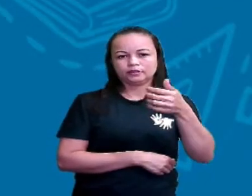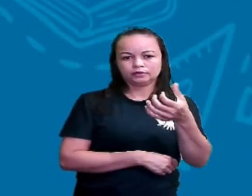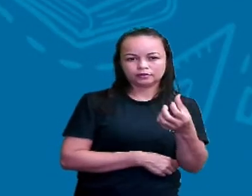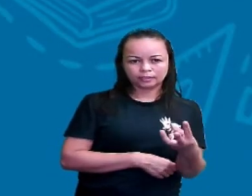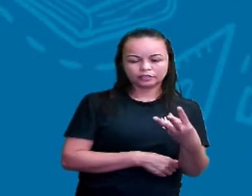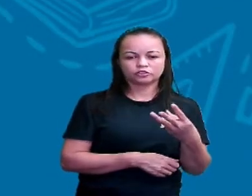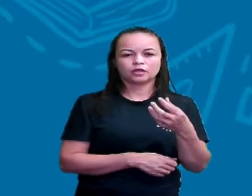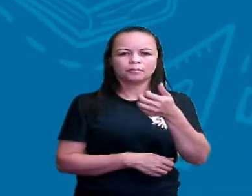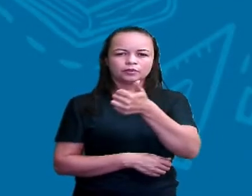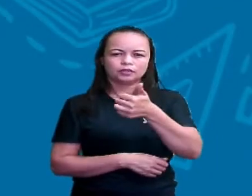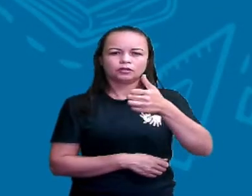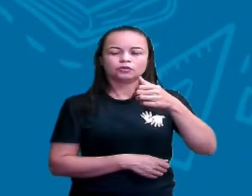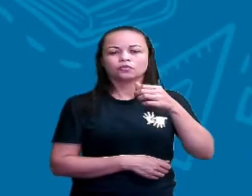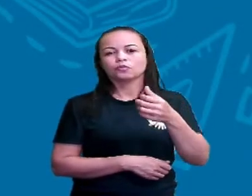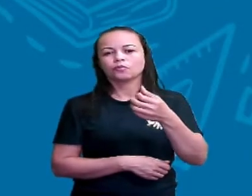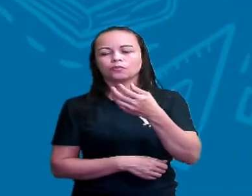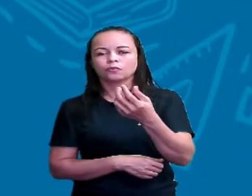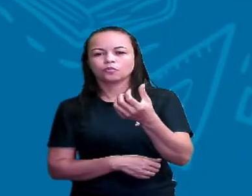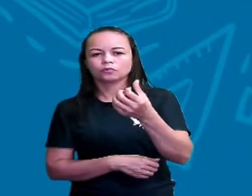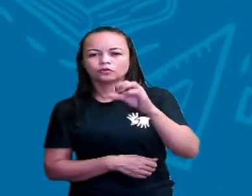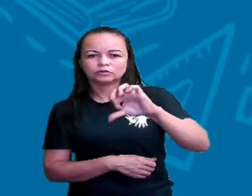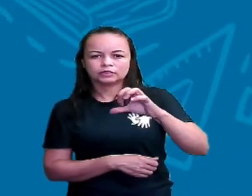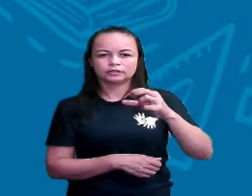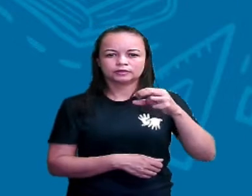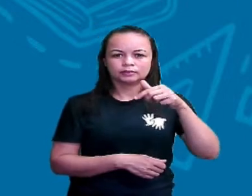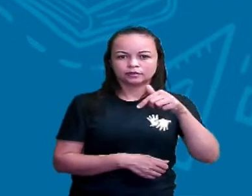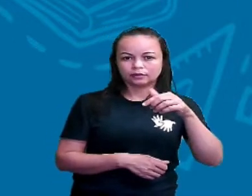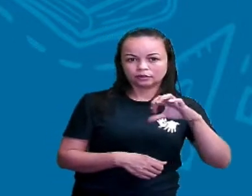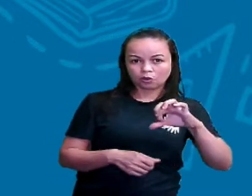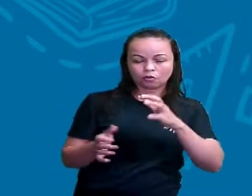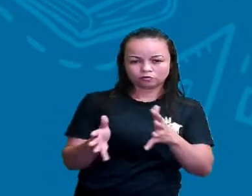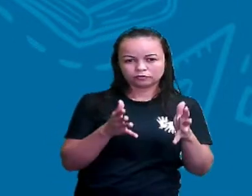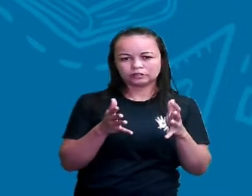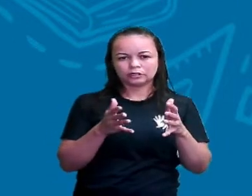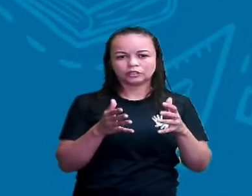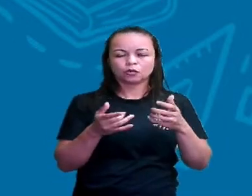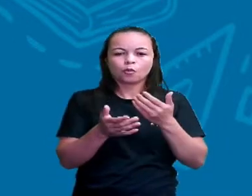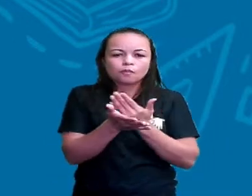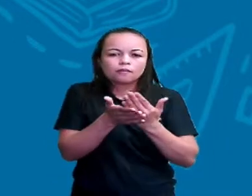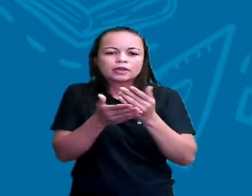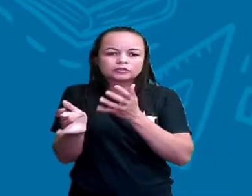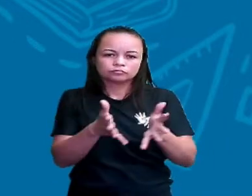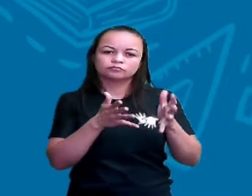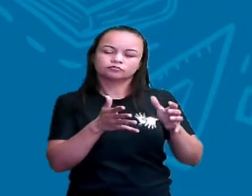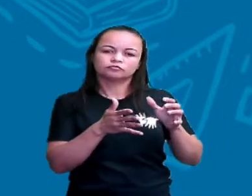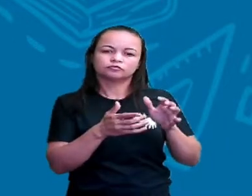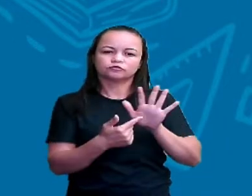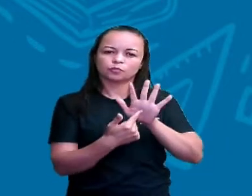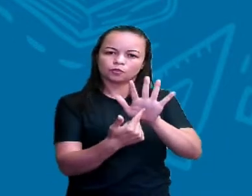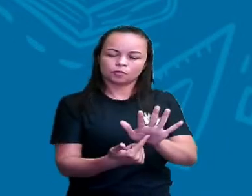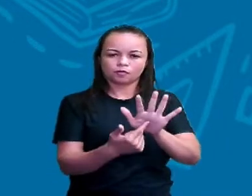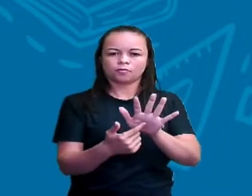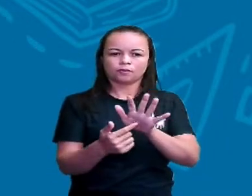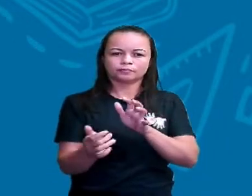aqui, aconteceu, nesse período, né, aconteceu a Revolução Francesa e o enfraquecimento das monarquias, sobretudo da